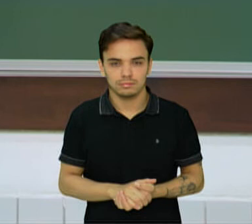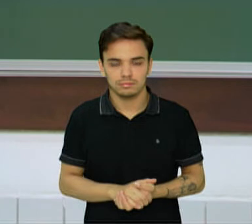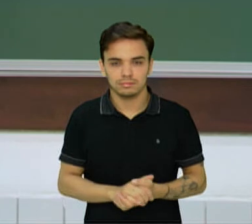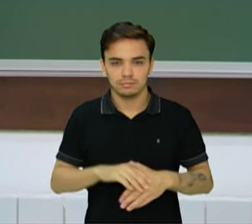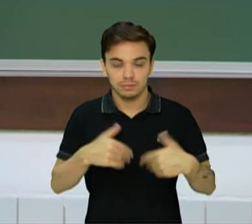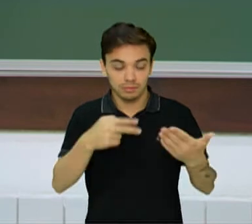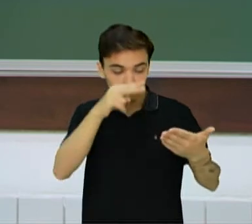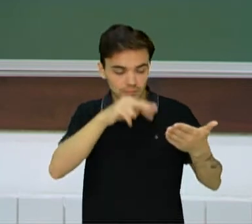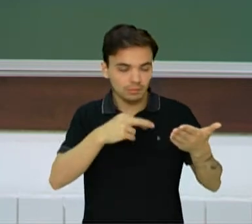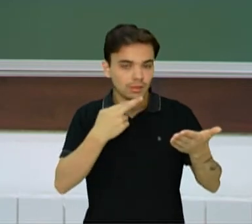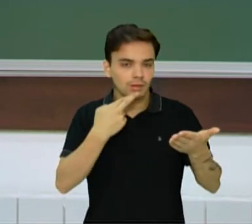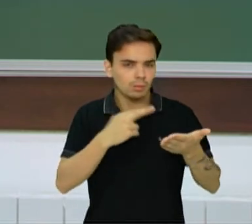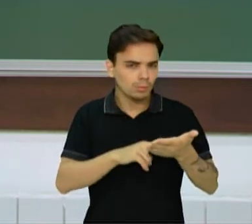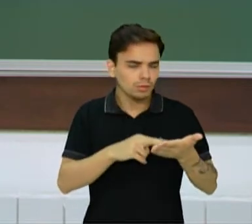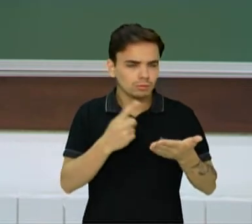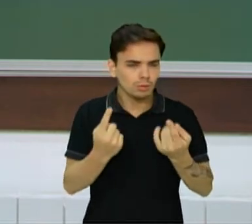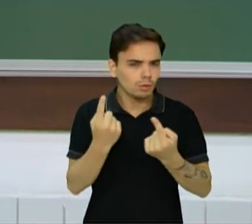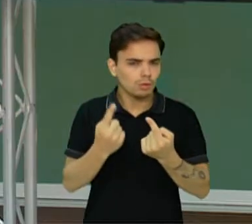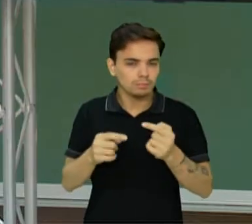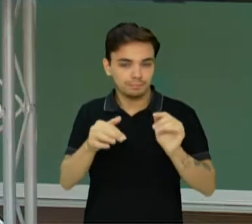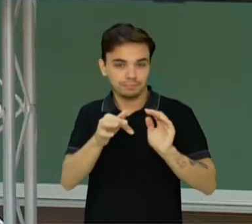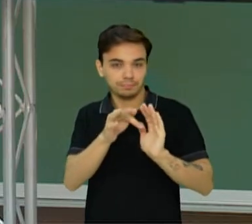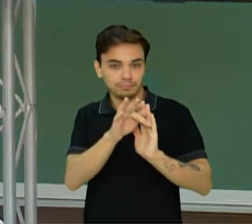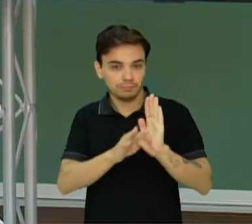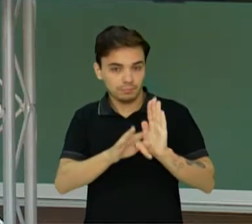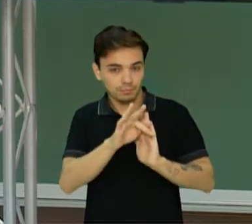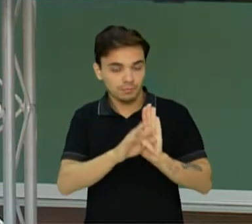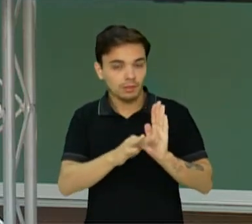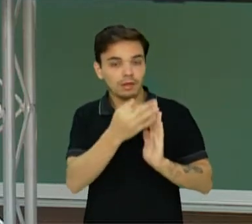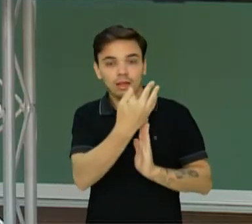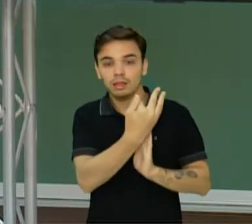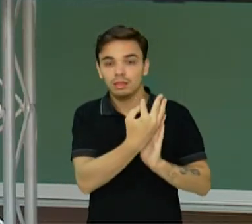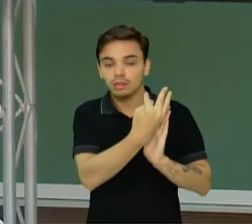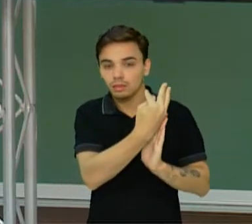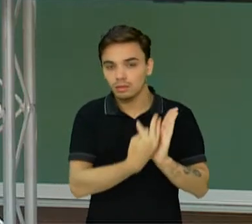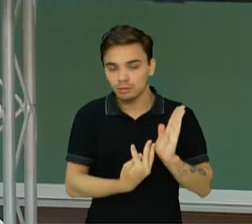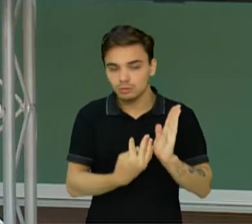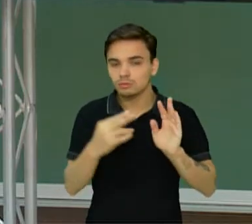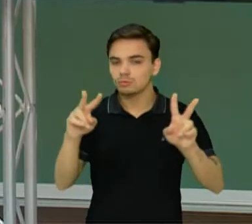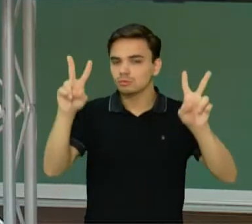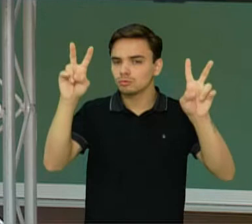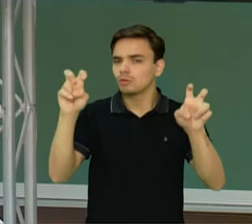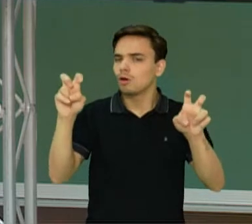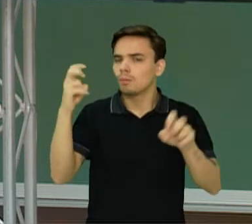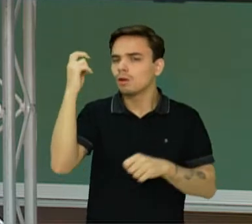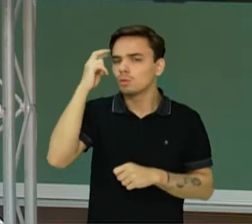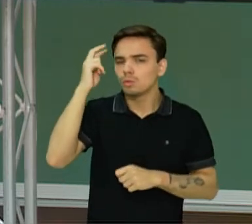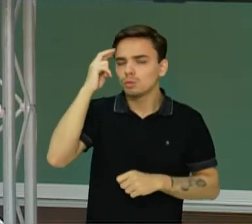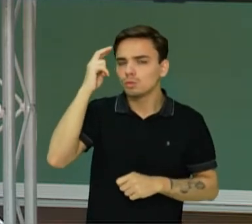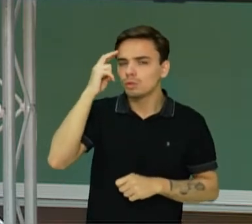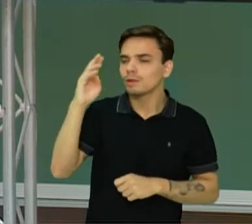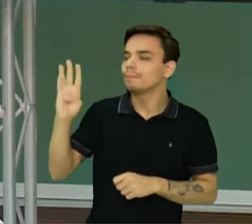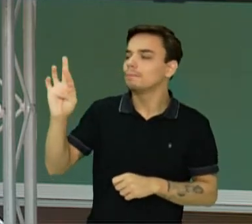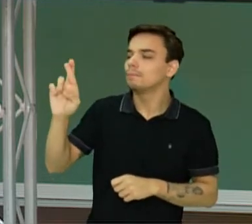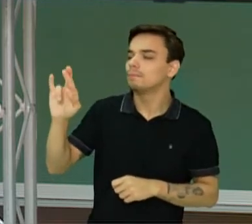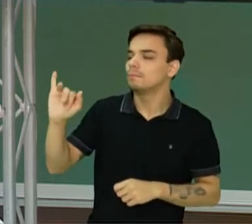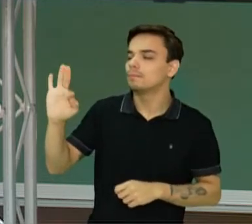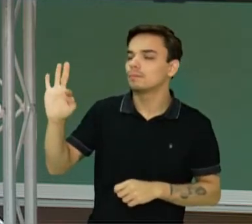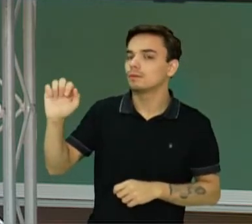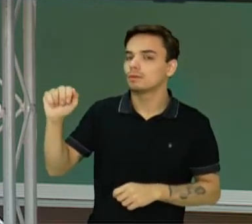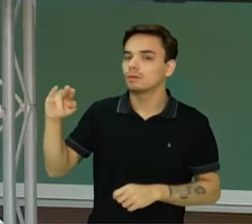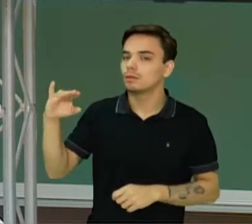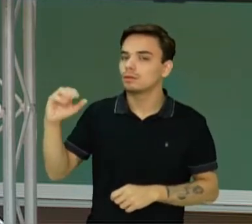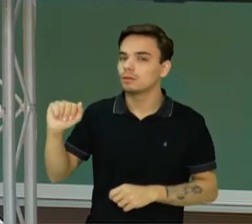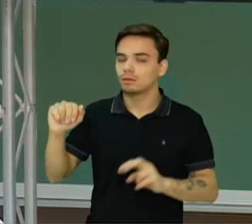vamos ver a correção aqui. O texto ele fala justamente sobre a cultura britânica de se falar sobre a previsão do